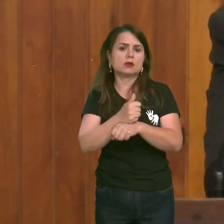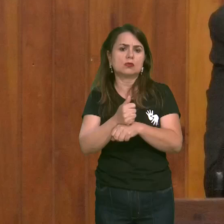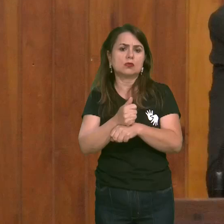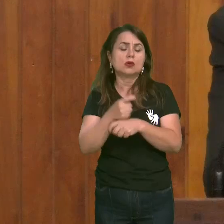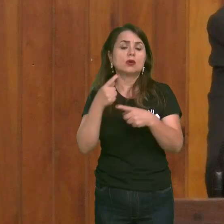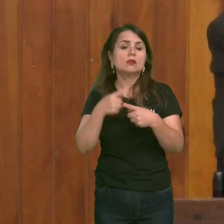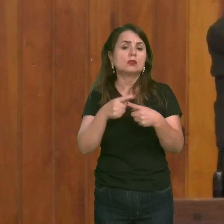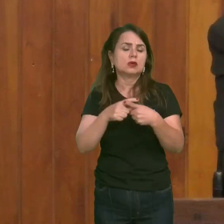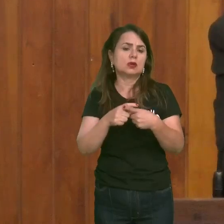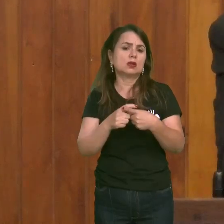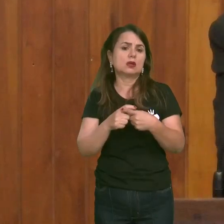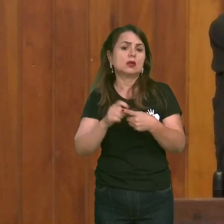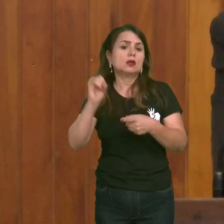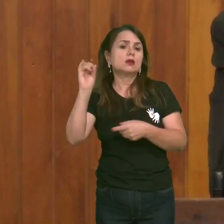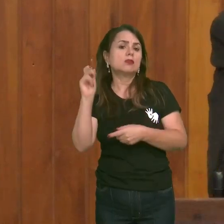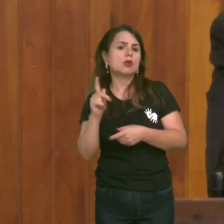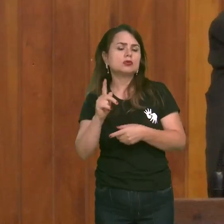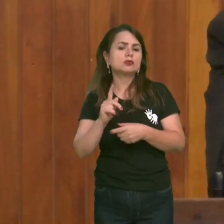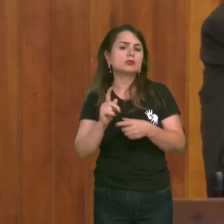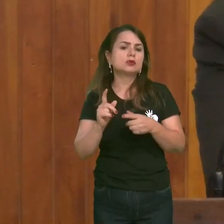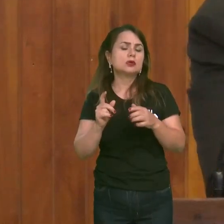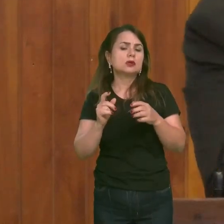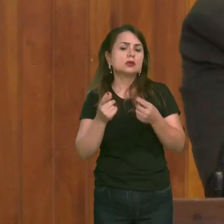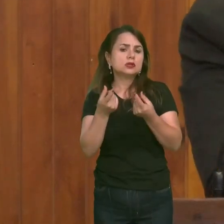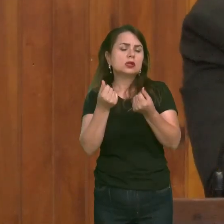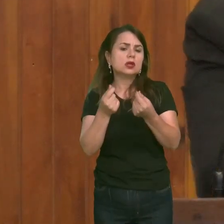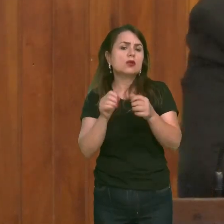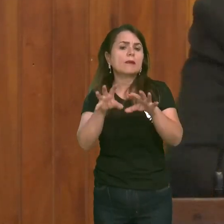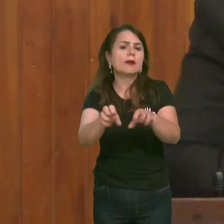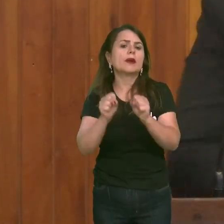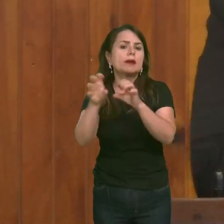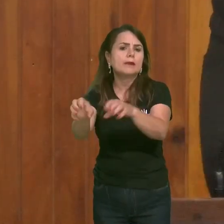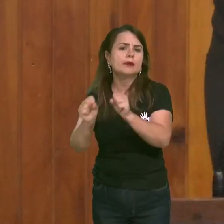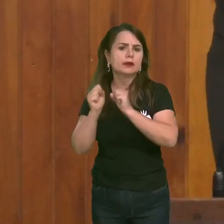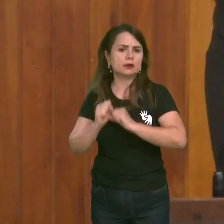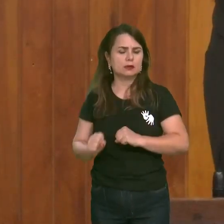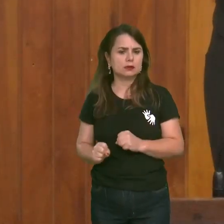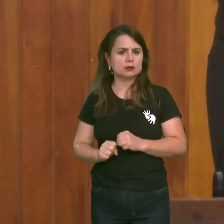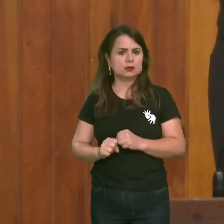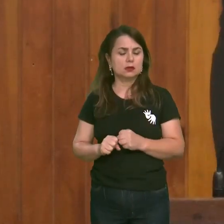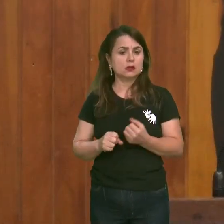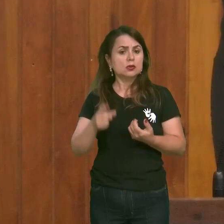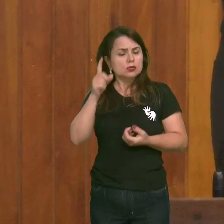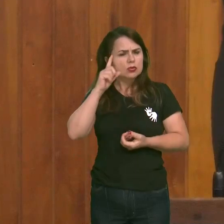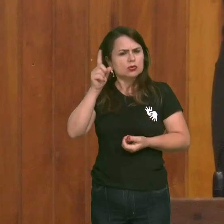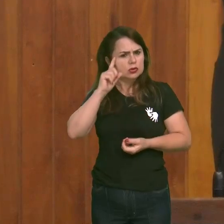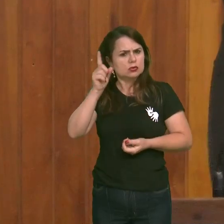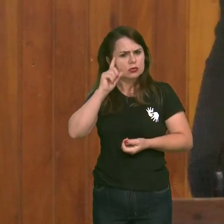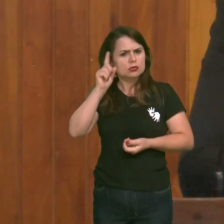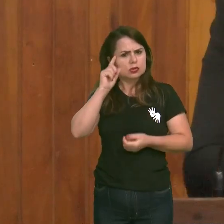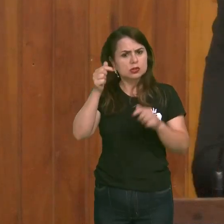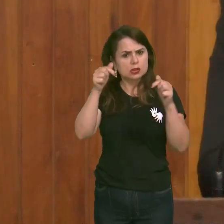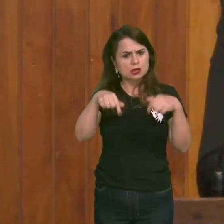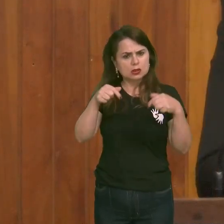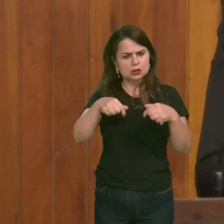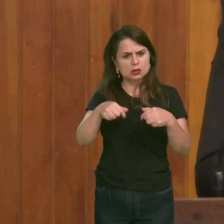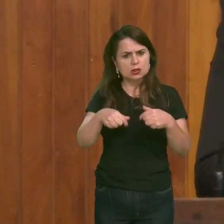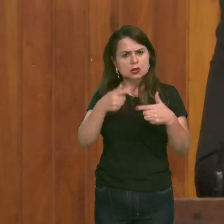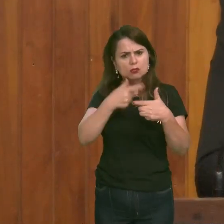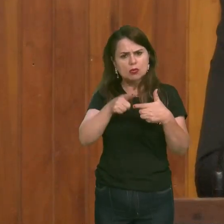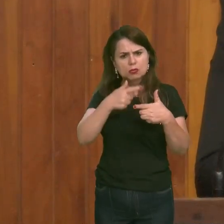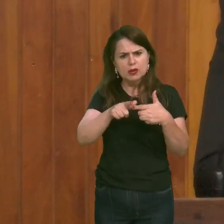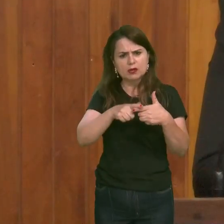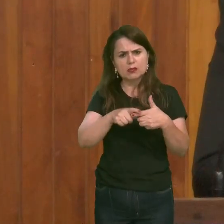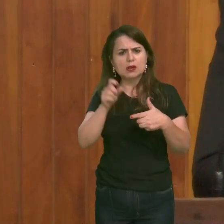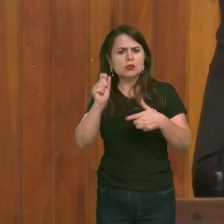seu dinheiro de impostos aí não retorna todo dia colega Vereador coloca aqui na Tribuna da câmara toda semana que tem problema